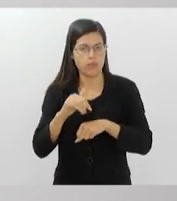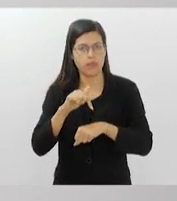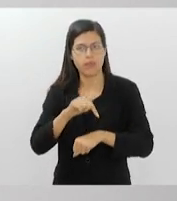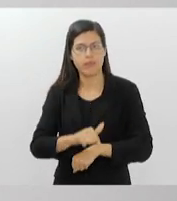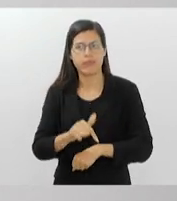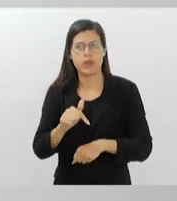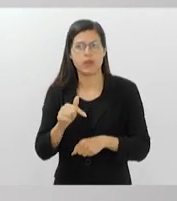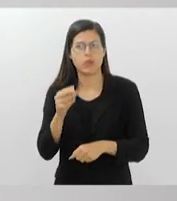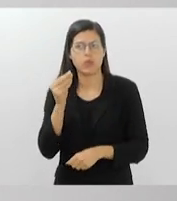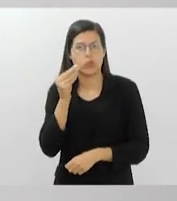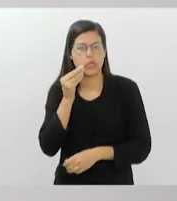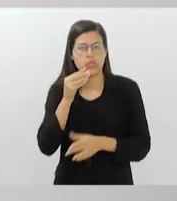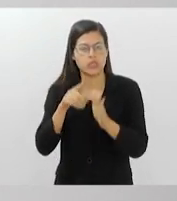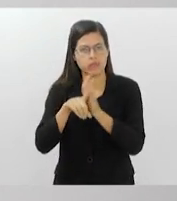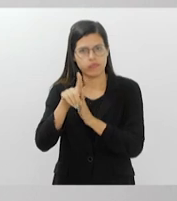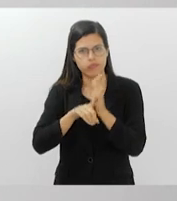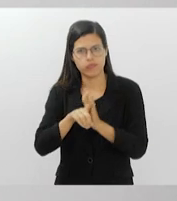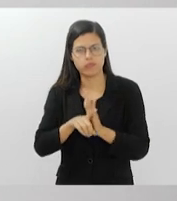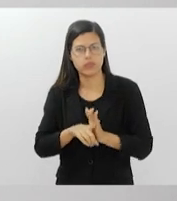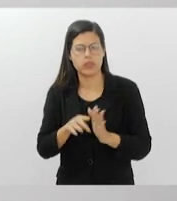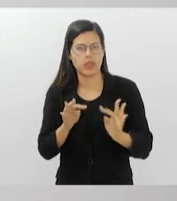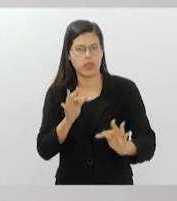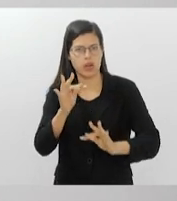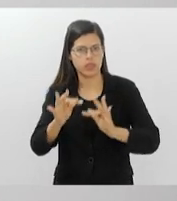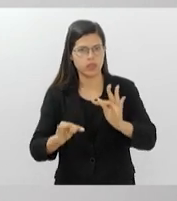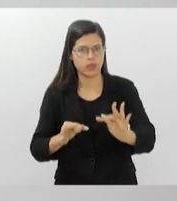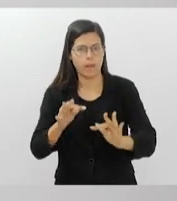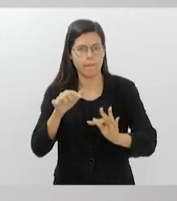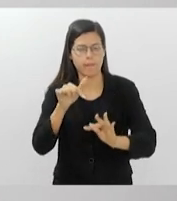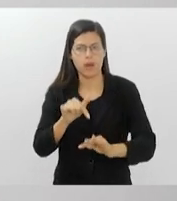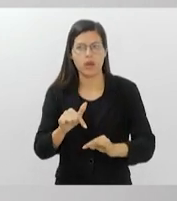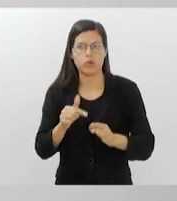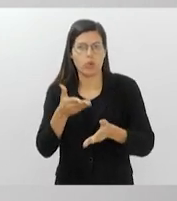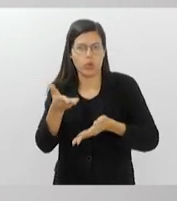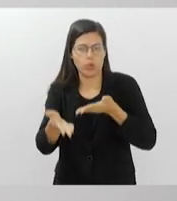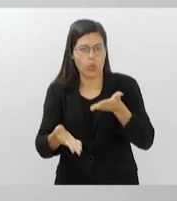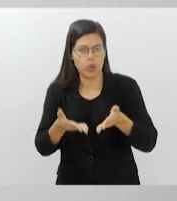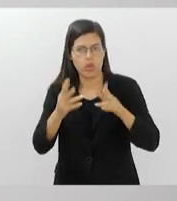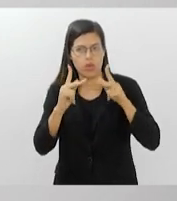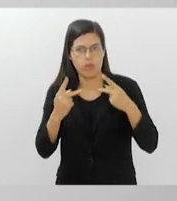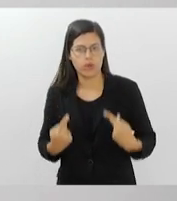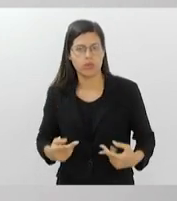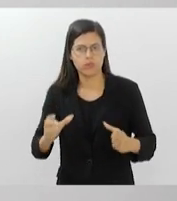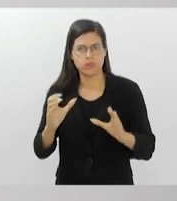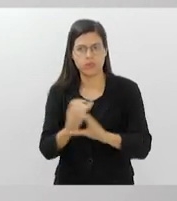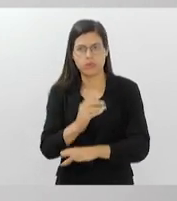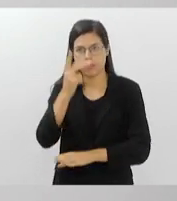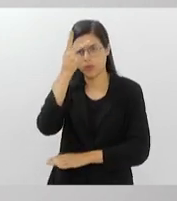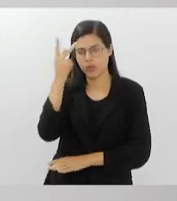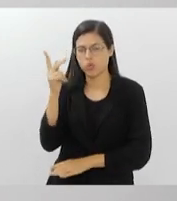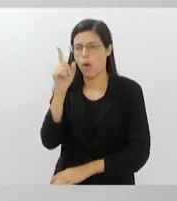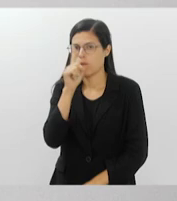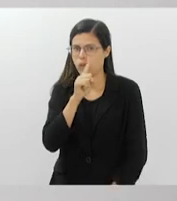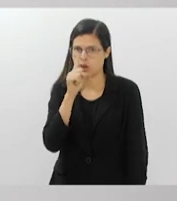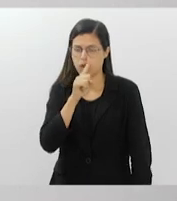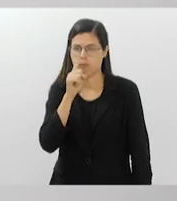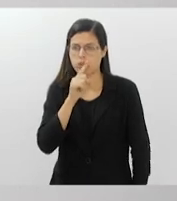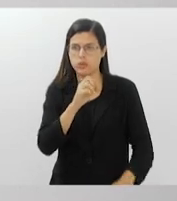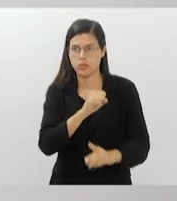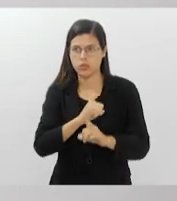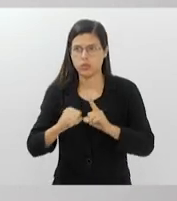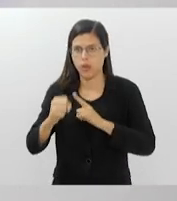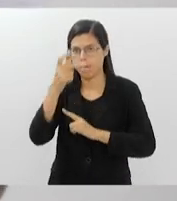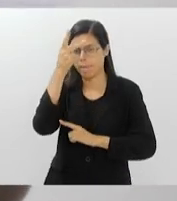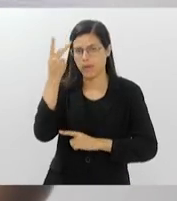testagem diagnóstico tratamento e cuidado integral humanizado para pessoas em vulnerabilidade social como pessoas